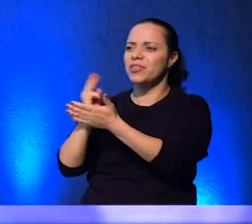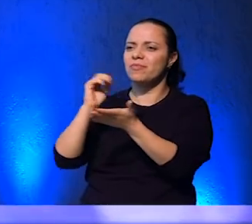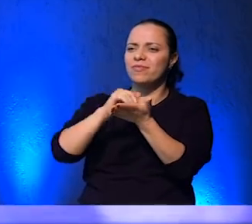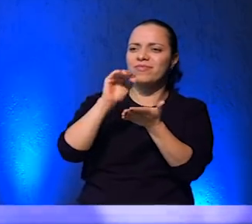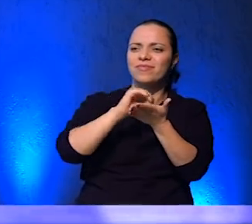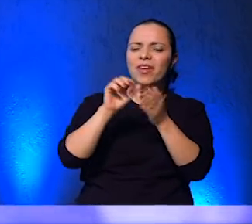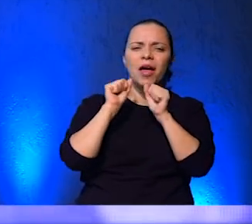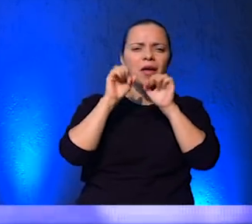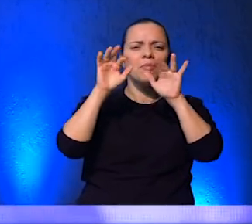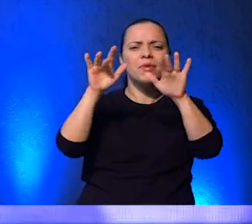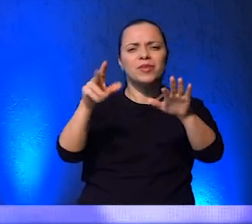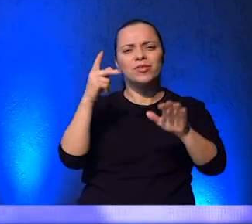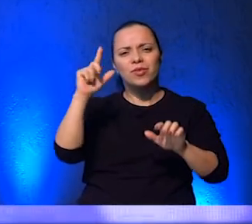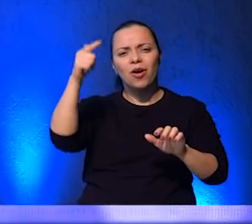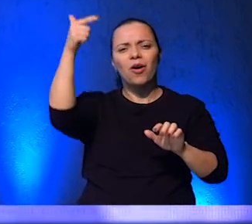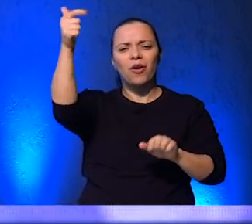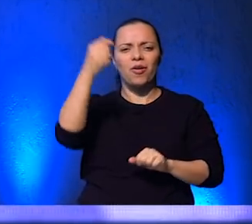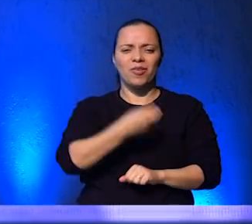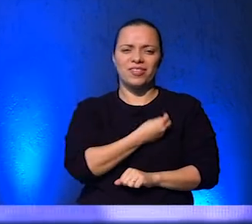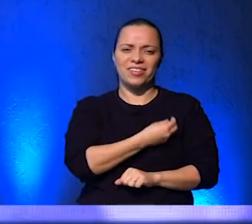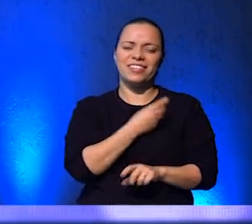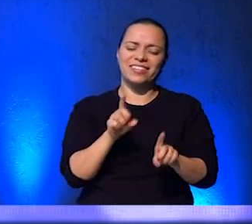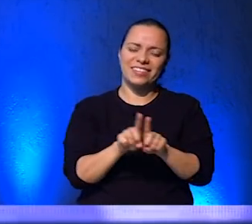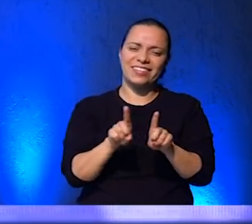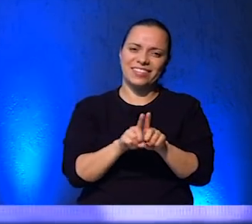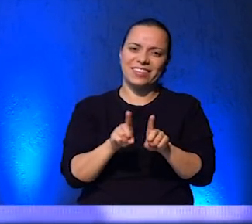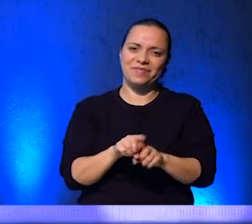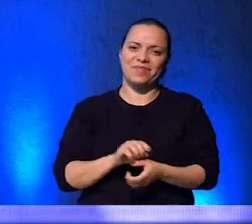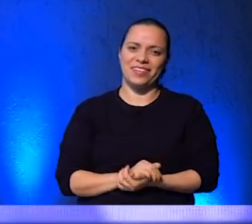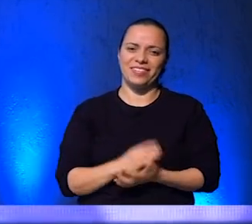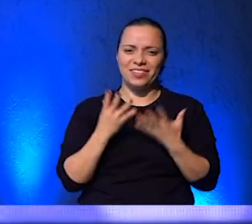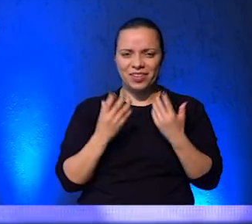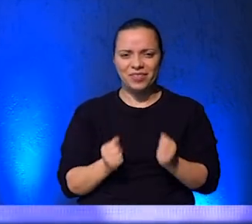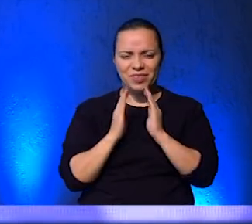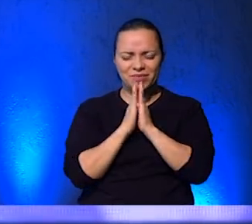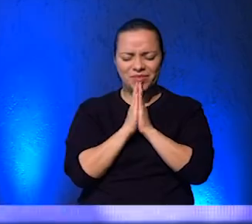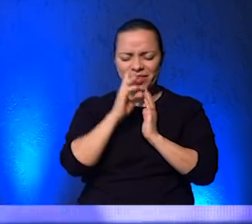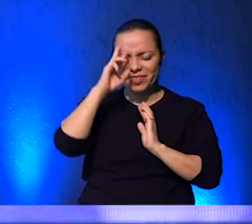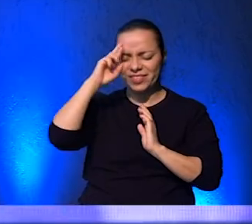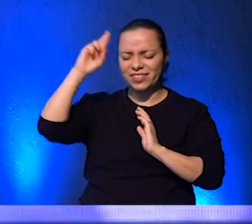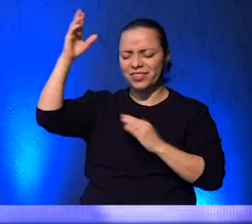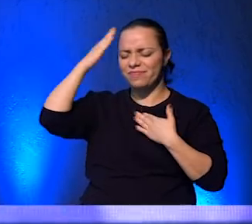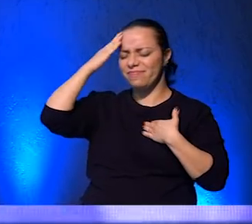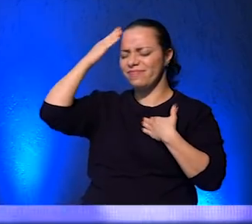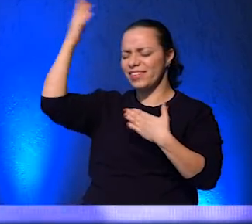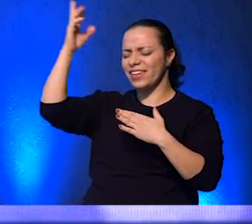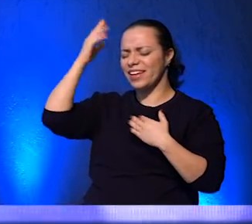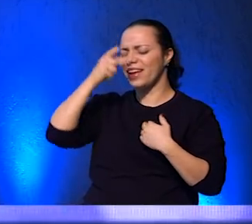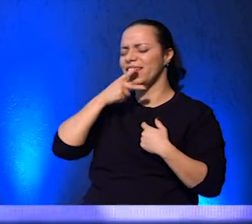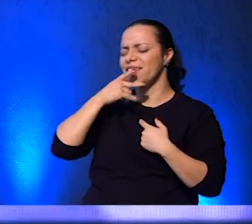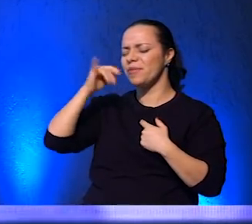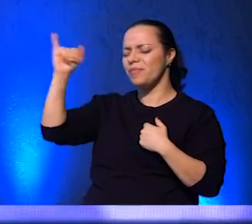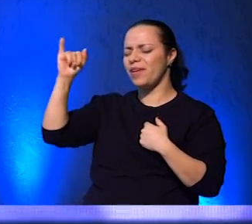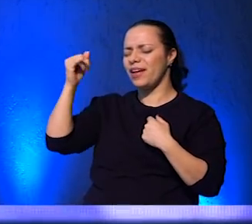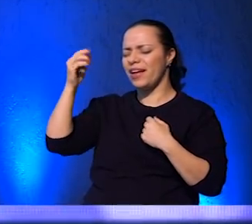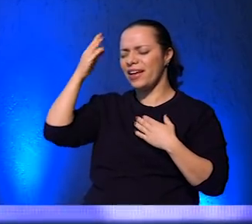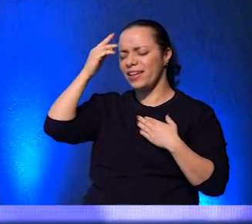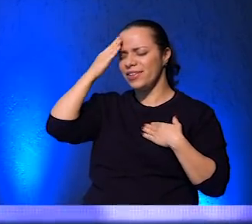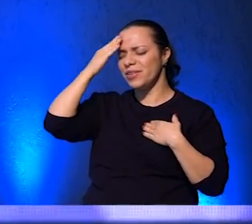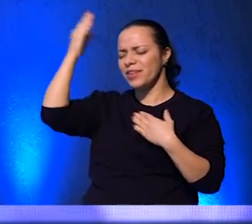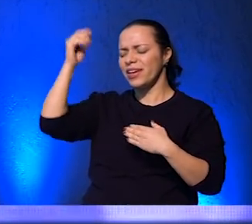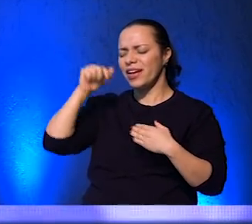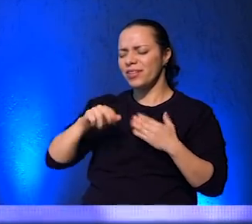restaurada eu tenho certeza que deus vai abençoar ricamente vamos orar o senhor obrigado pai obrigado por essa manhã